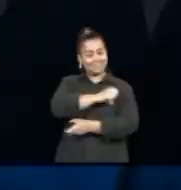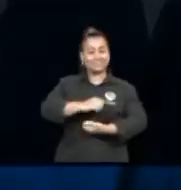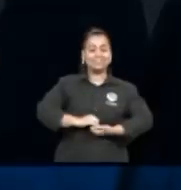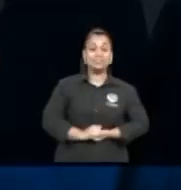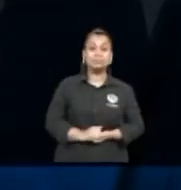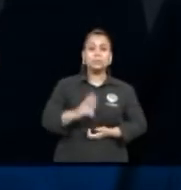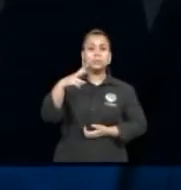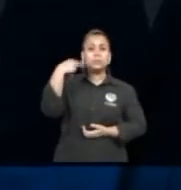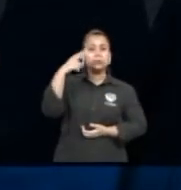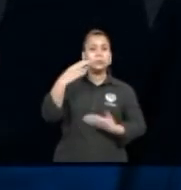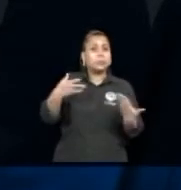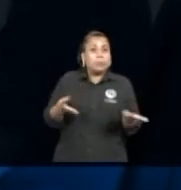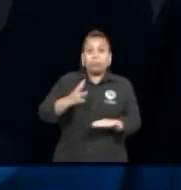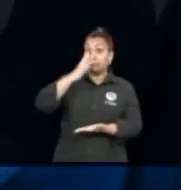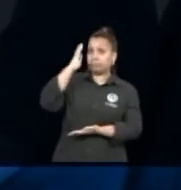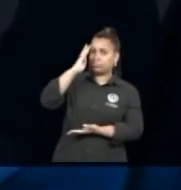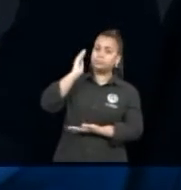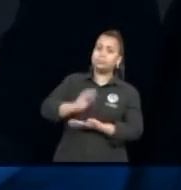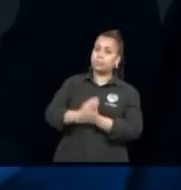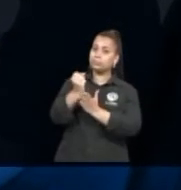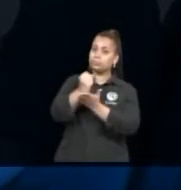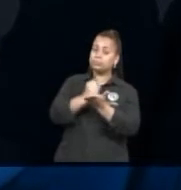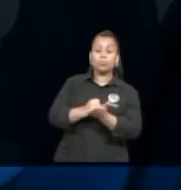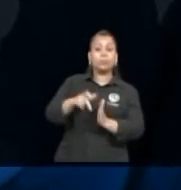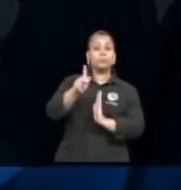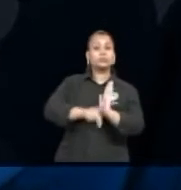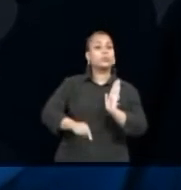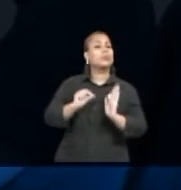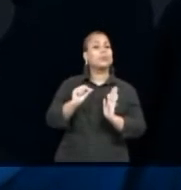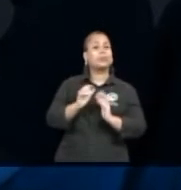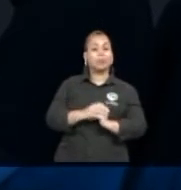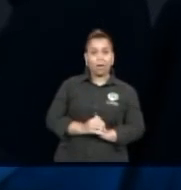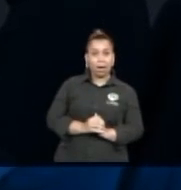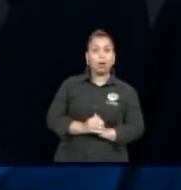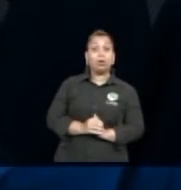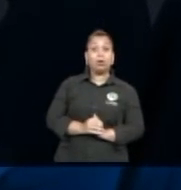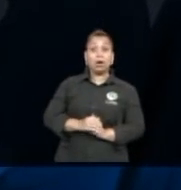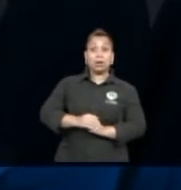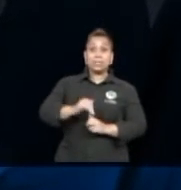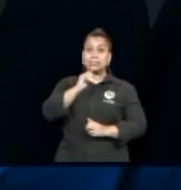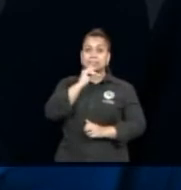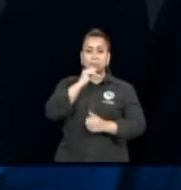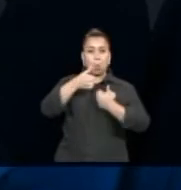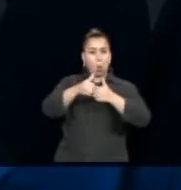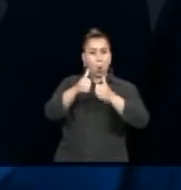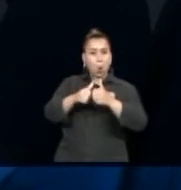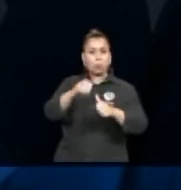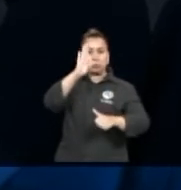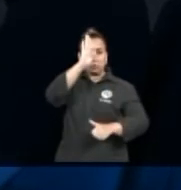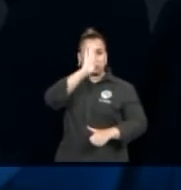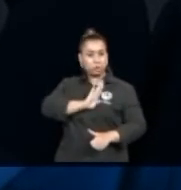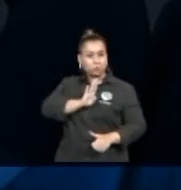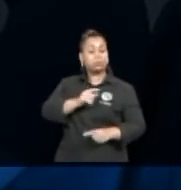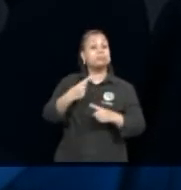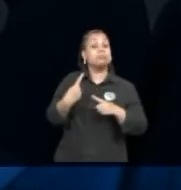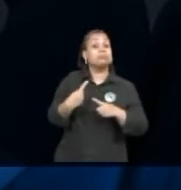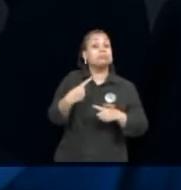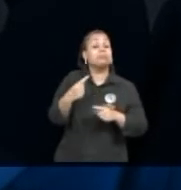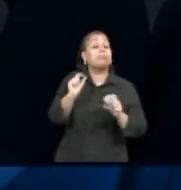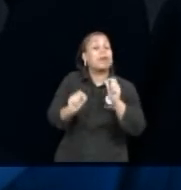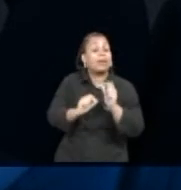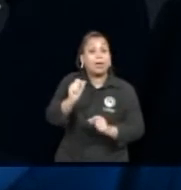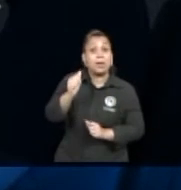Preto. O vereador Odélio Chaves protocolou o projeto para instituir o passe livre no transporte coletivo municipal para